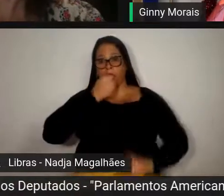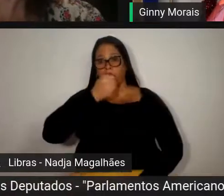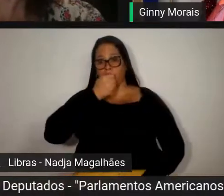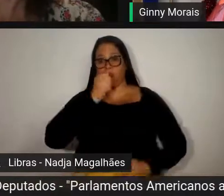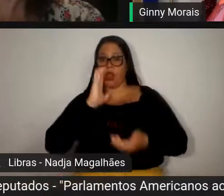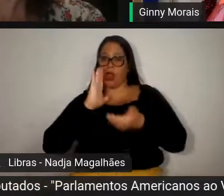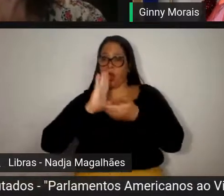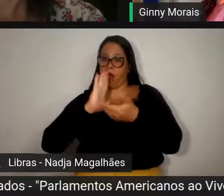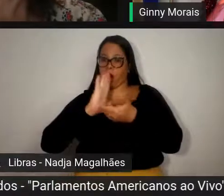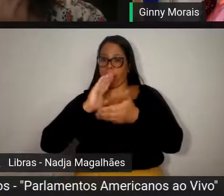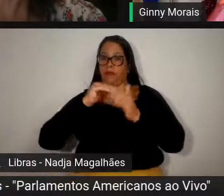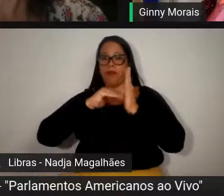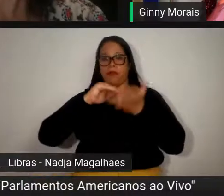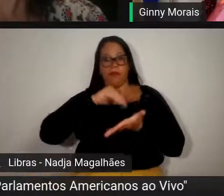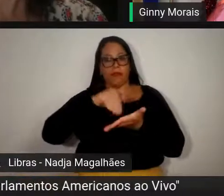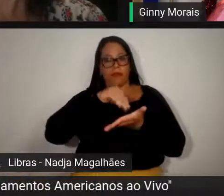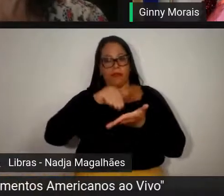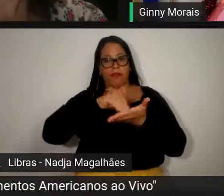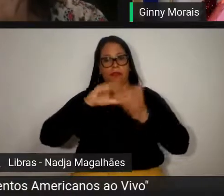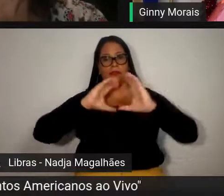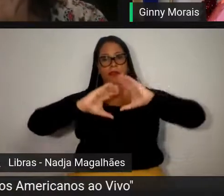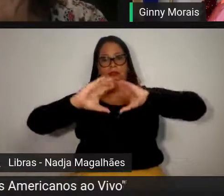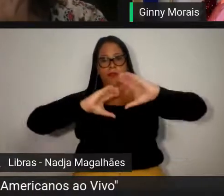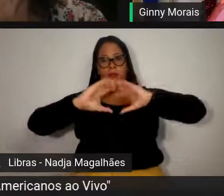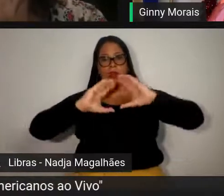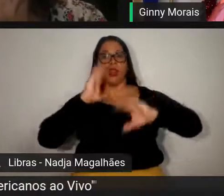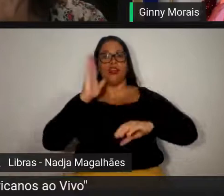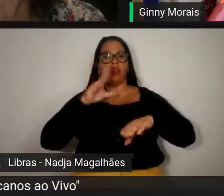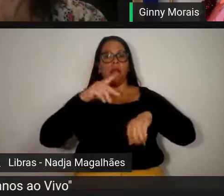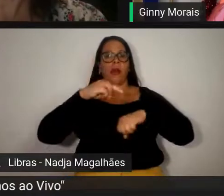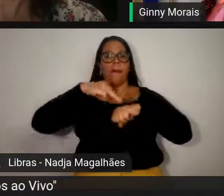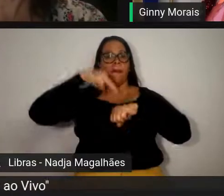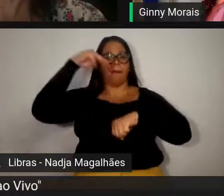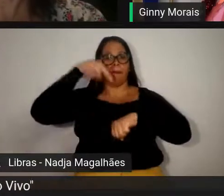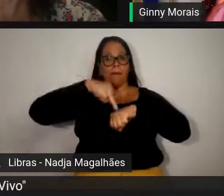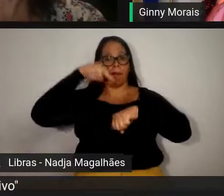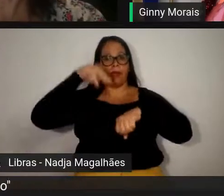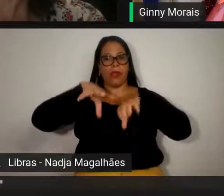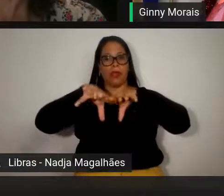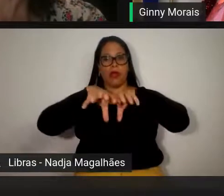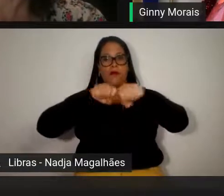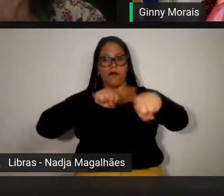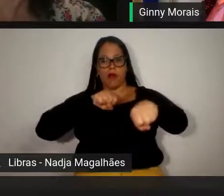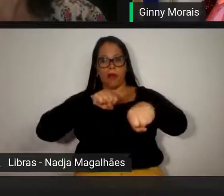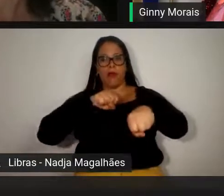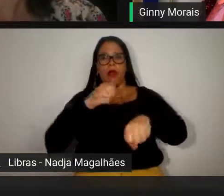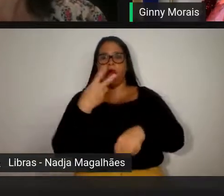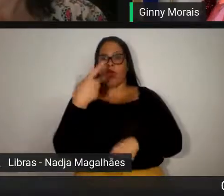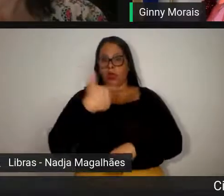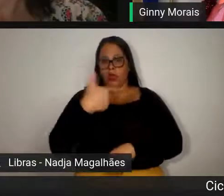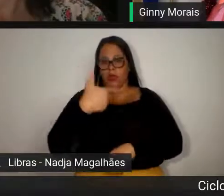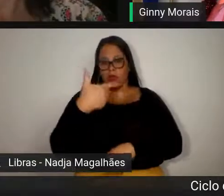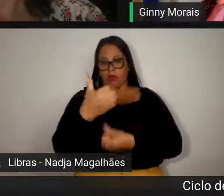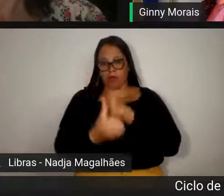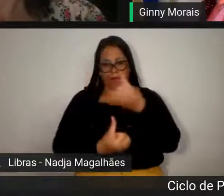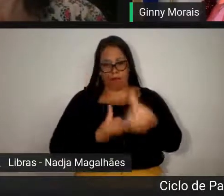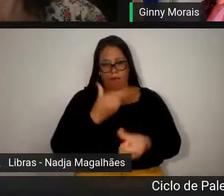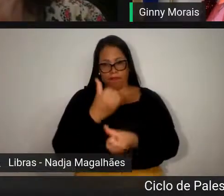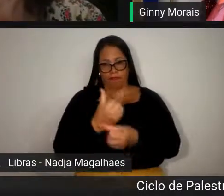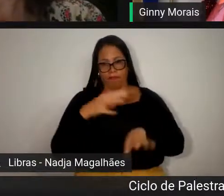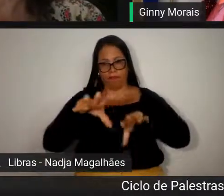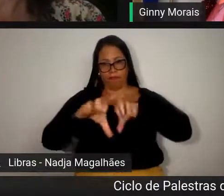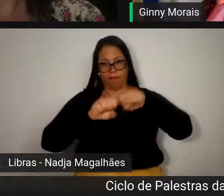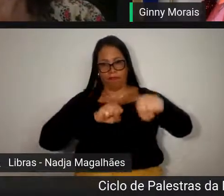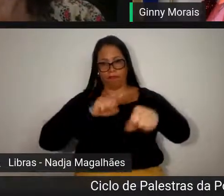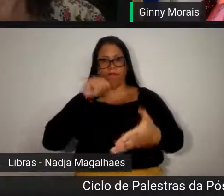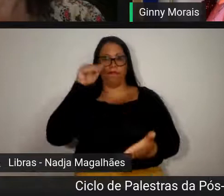na Secretaria de Comunicação, e ela concluiu o mestrado em Poder Legislativo agora no segundo semestre. A Dini vai apresentar um